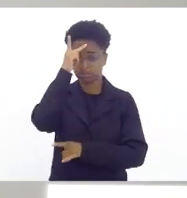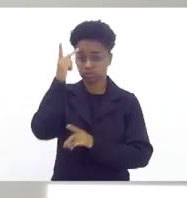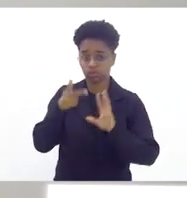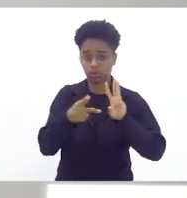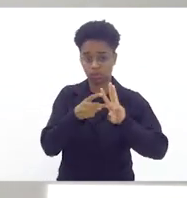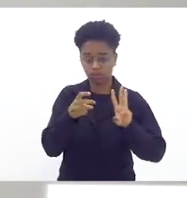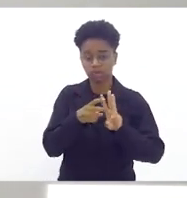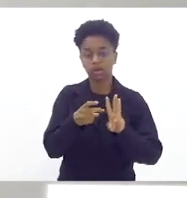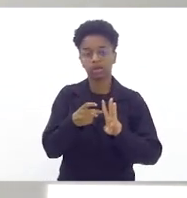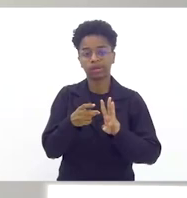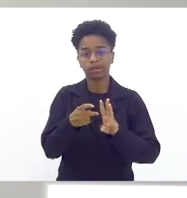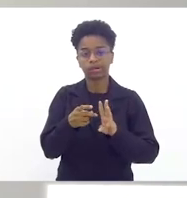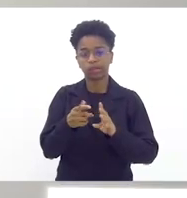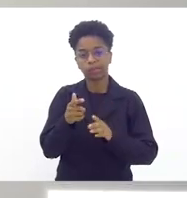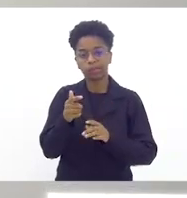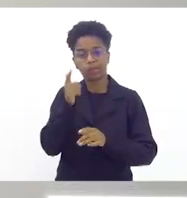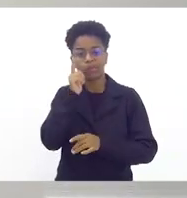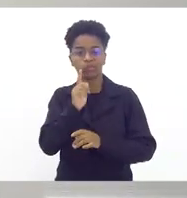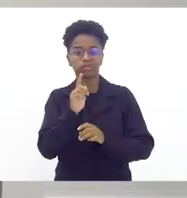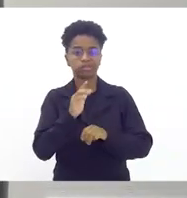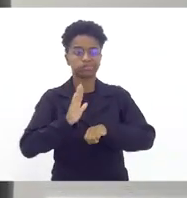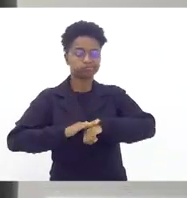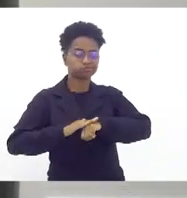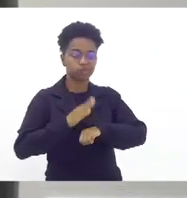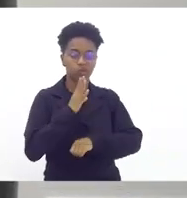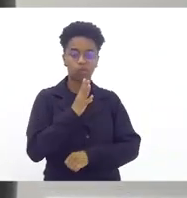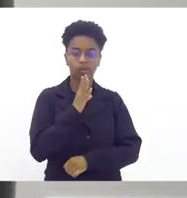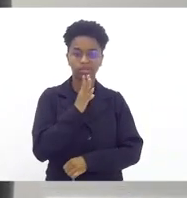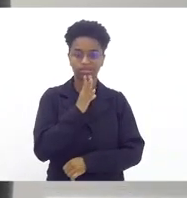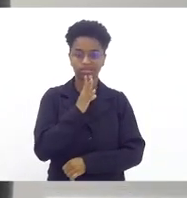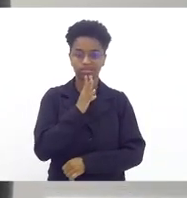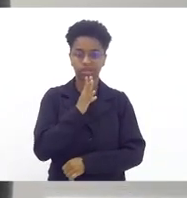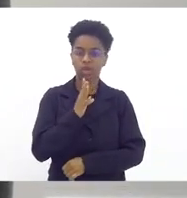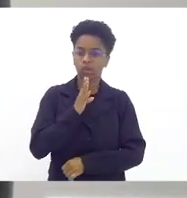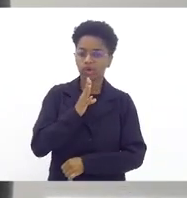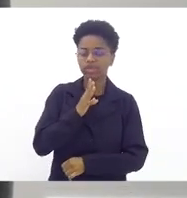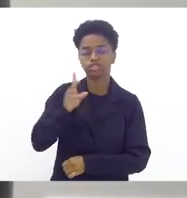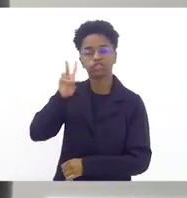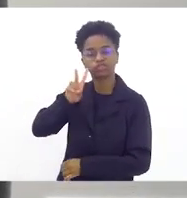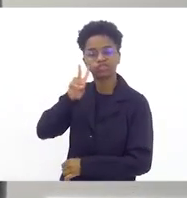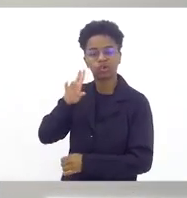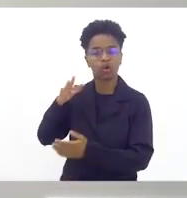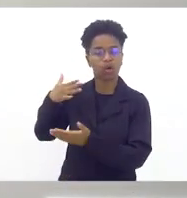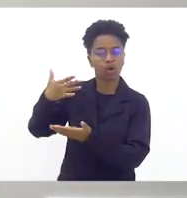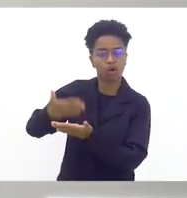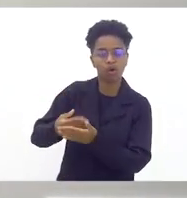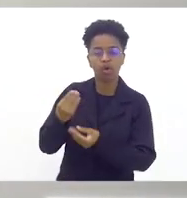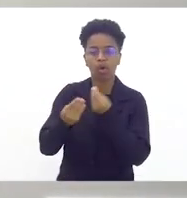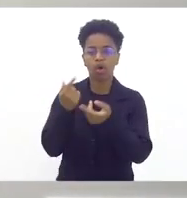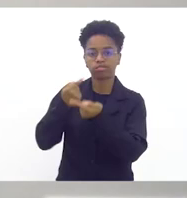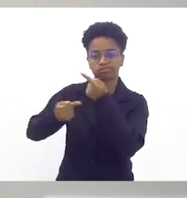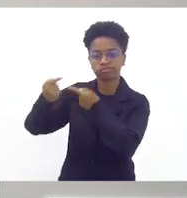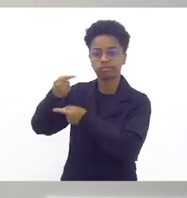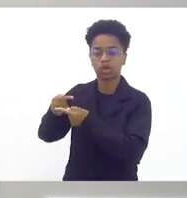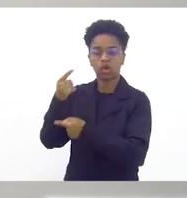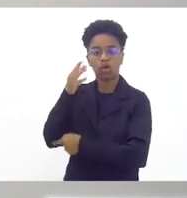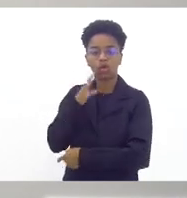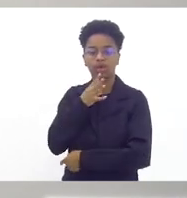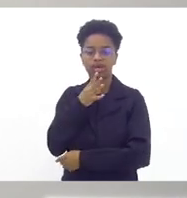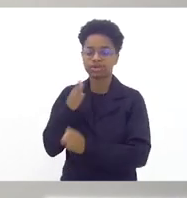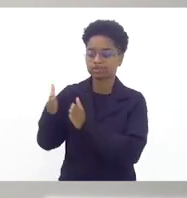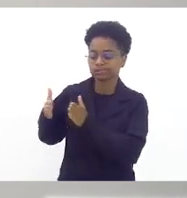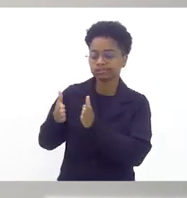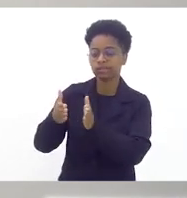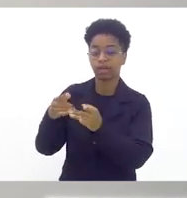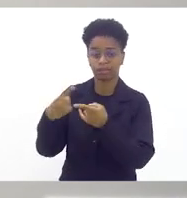se conheçam, conheçam a sua história, a sua ancestralidade, os seus passos, que a gente possa